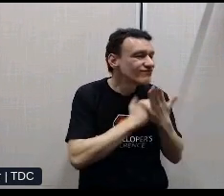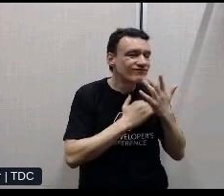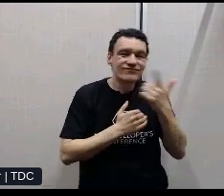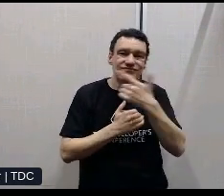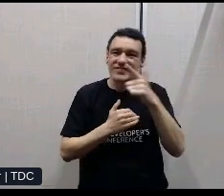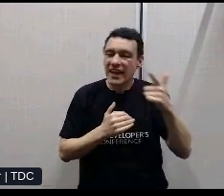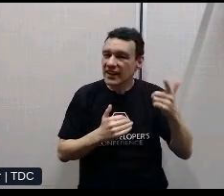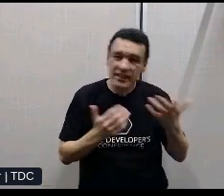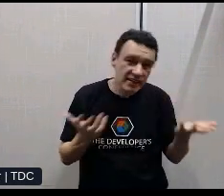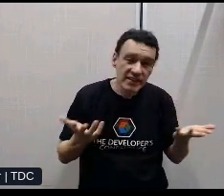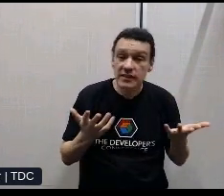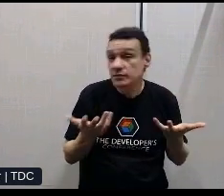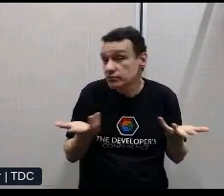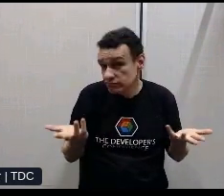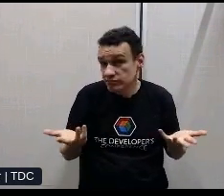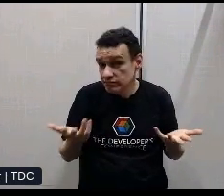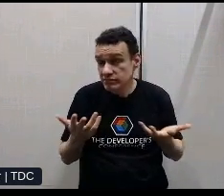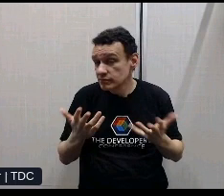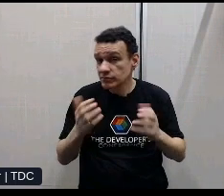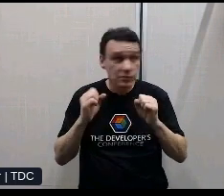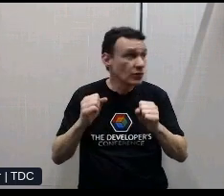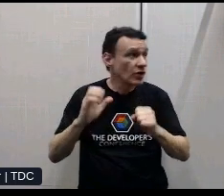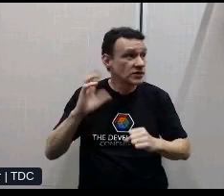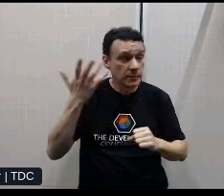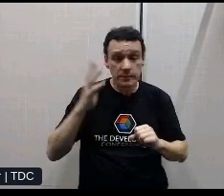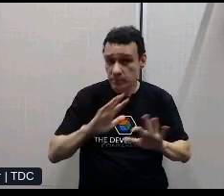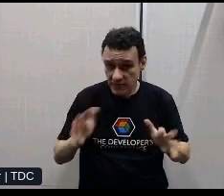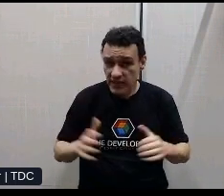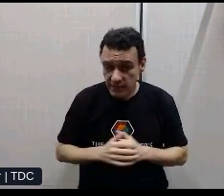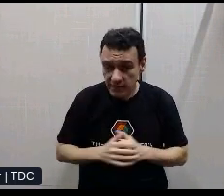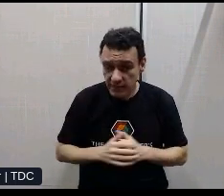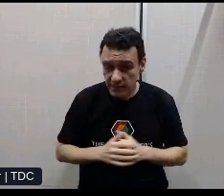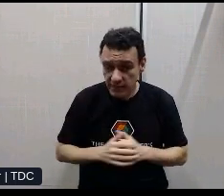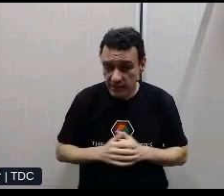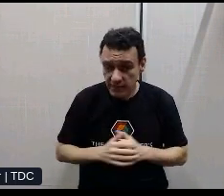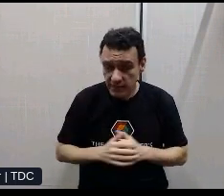adquiriu, enfim, essa baixa visão, e aí como você